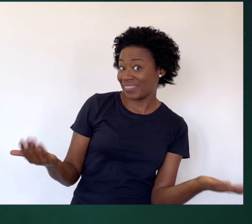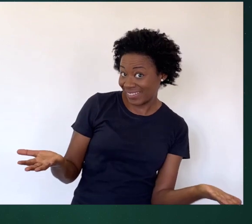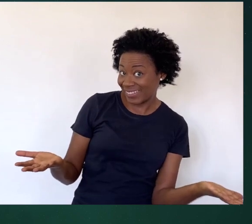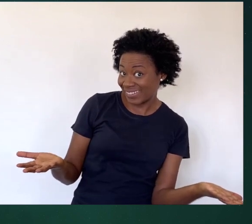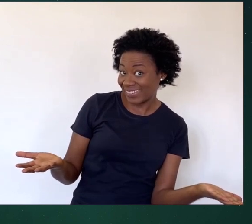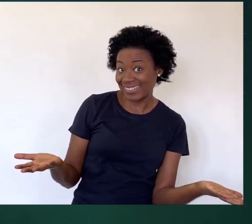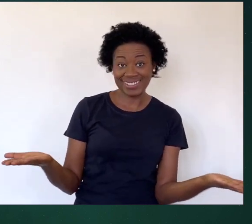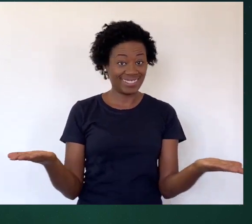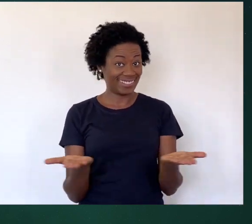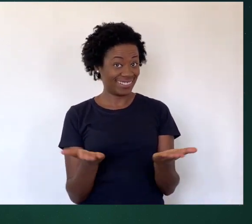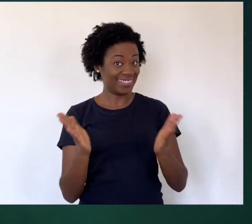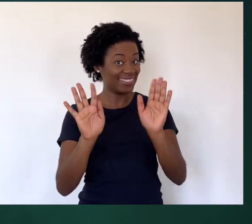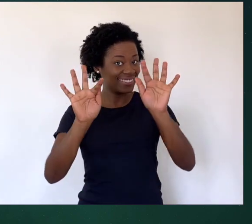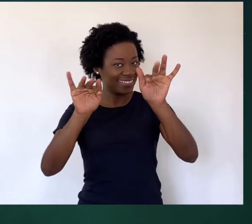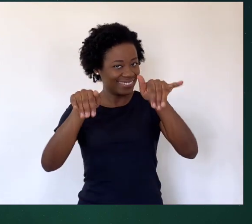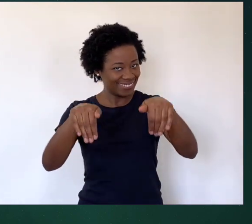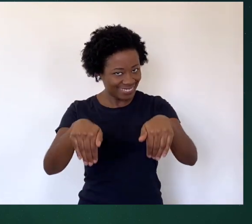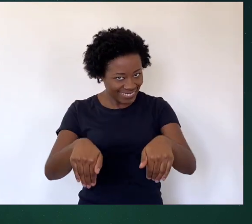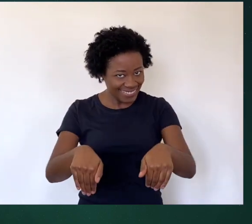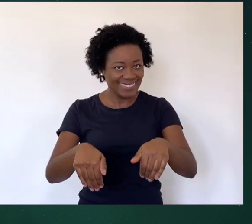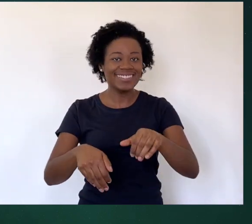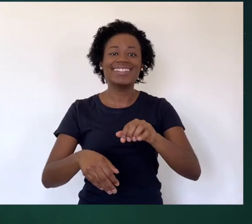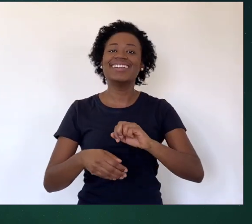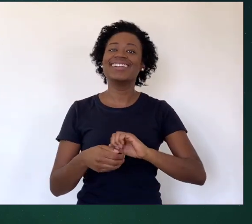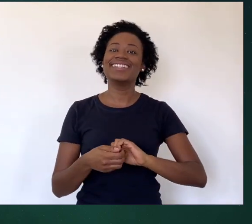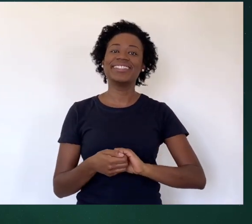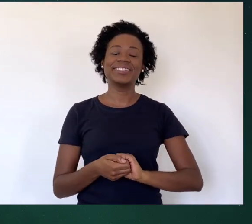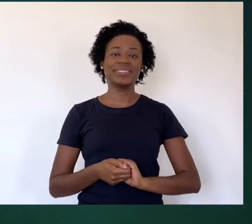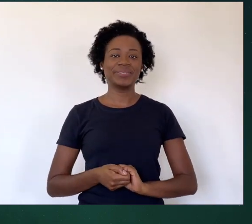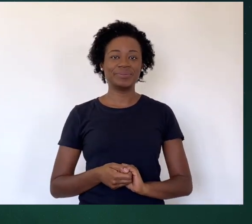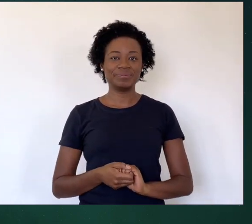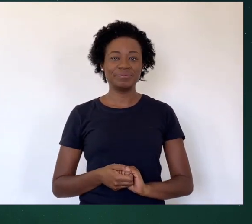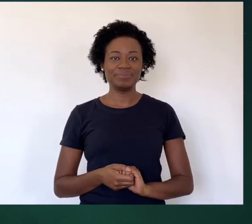Pirirom piririm. Esse é o fim.